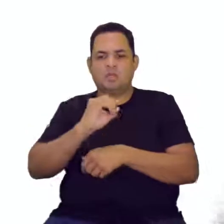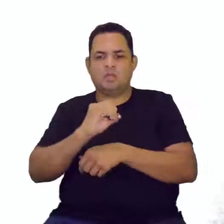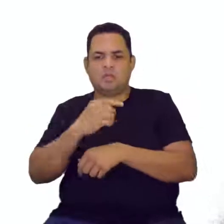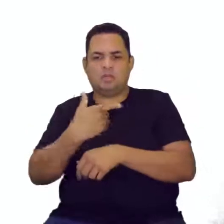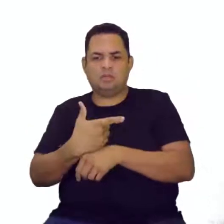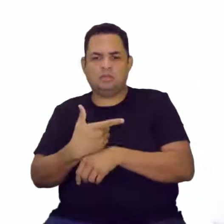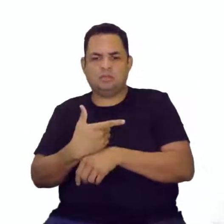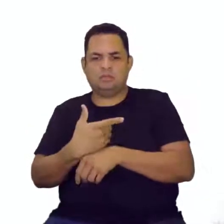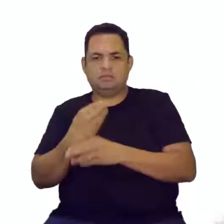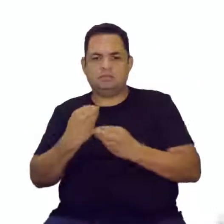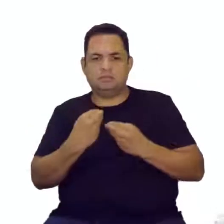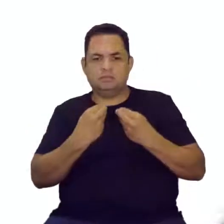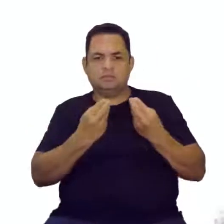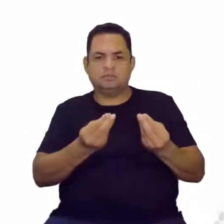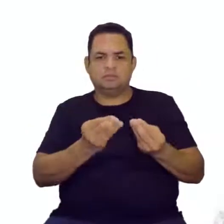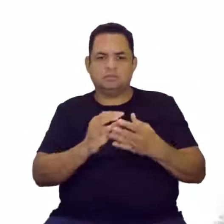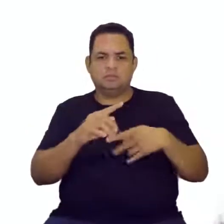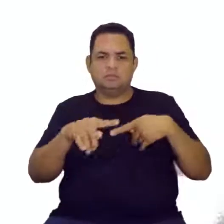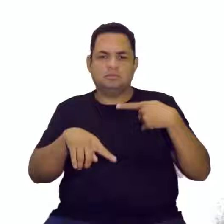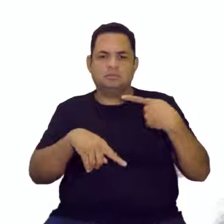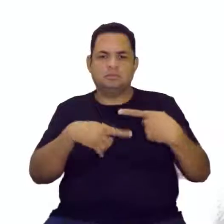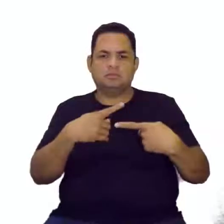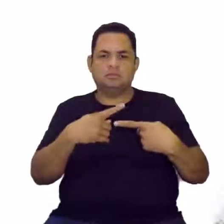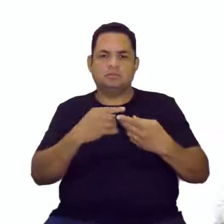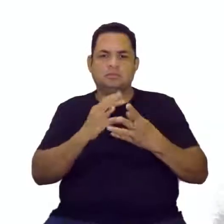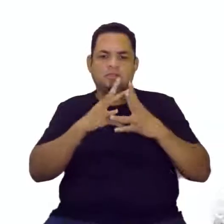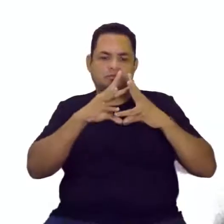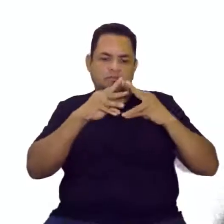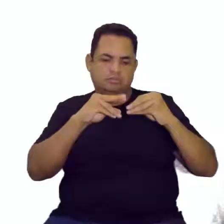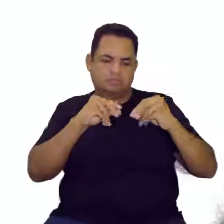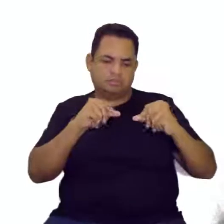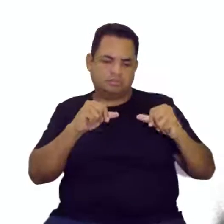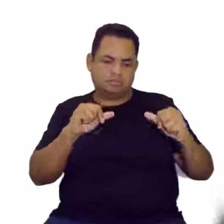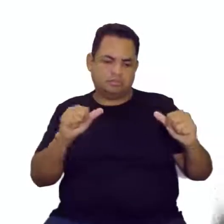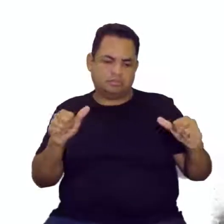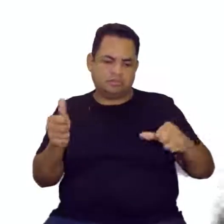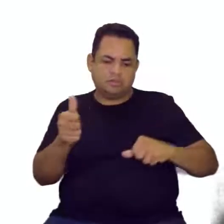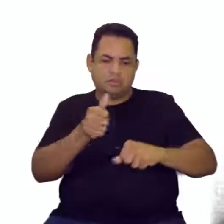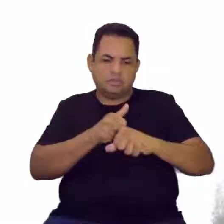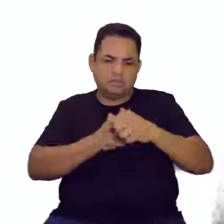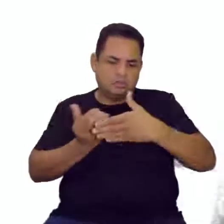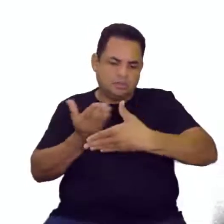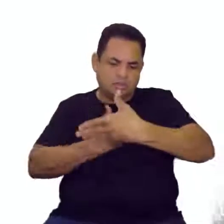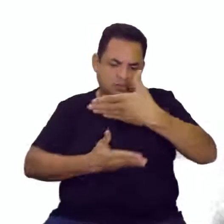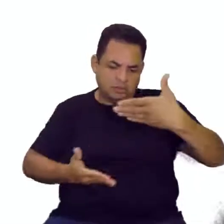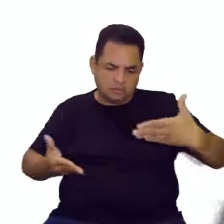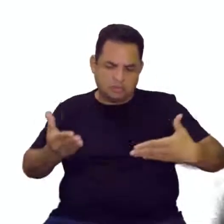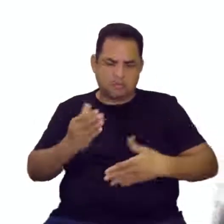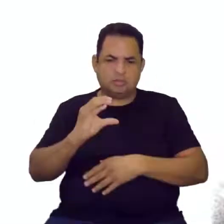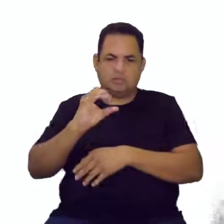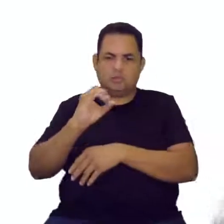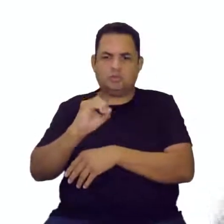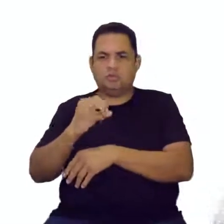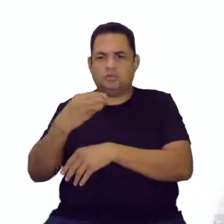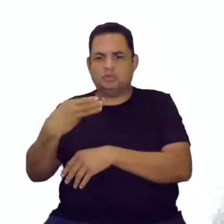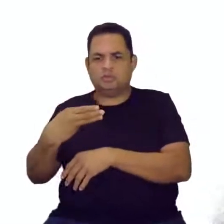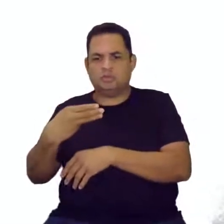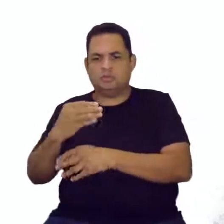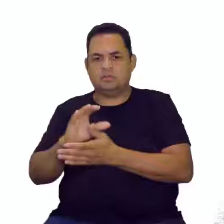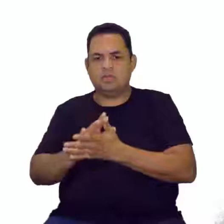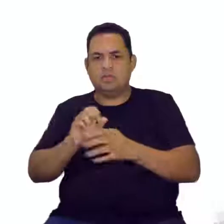que ficam disponíveis depois que eles se degradam também vão interagir com o gás ozônio, fazendo